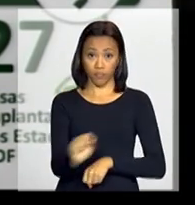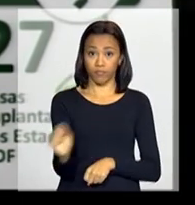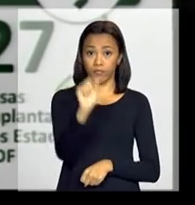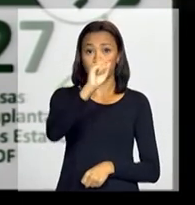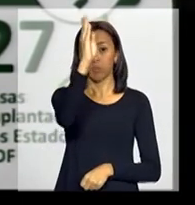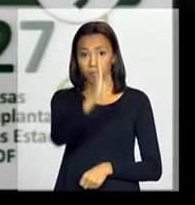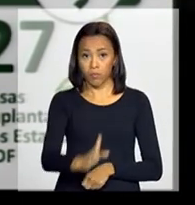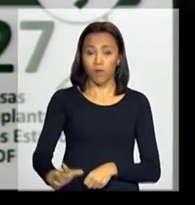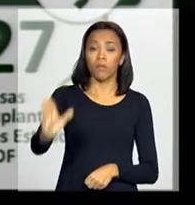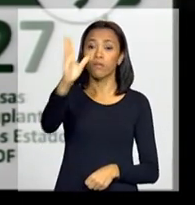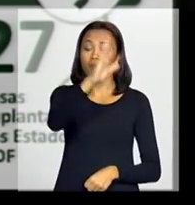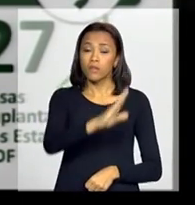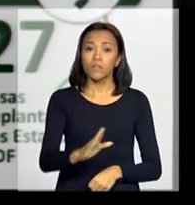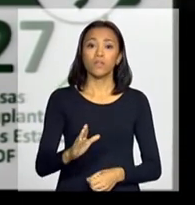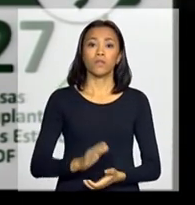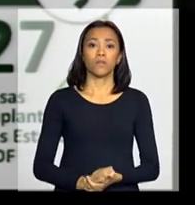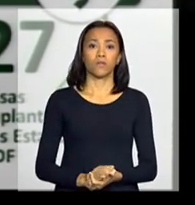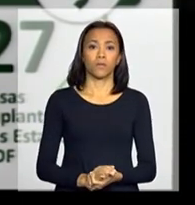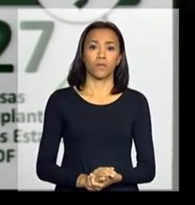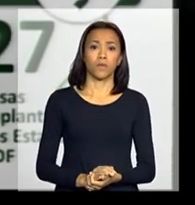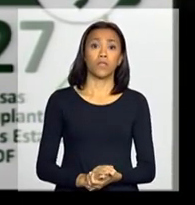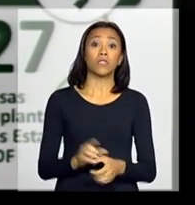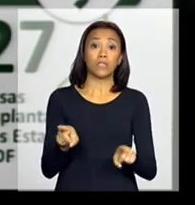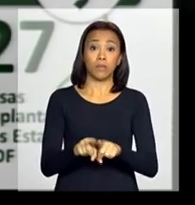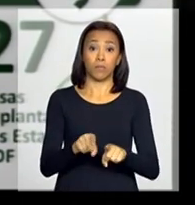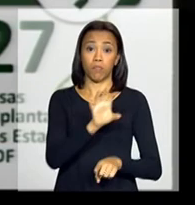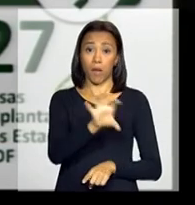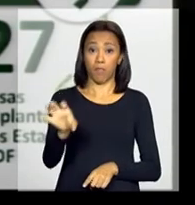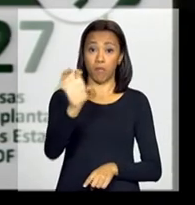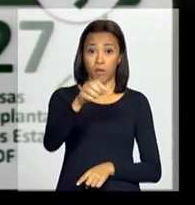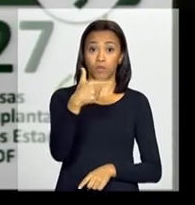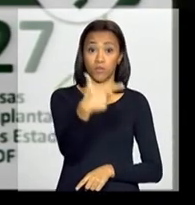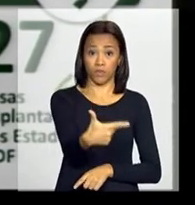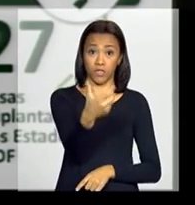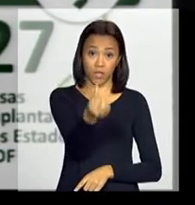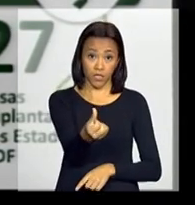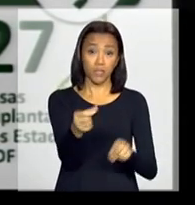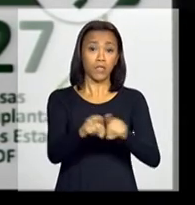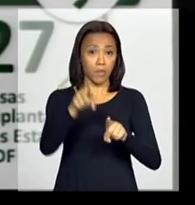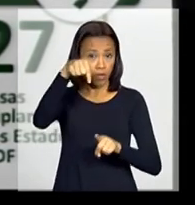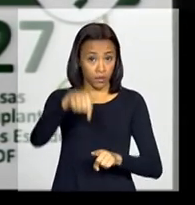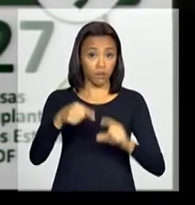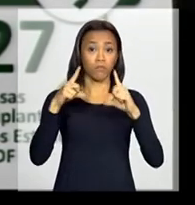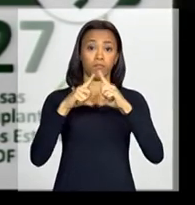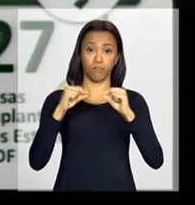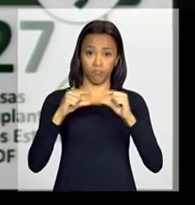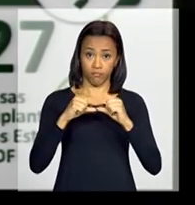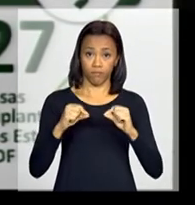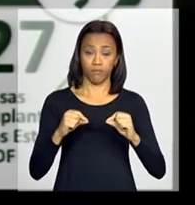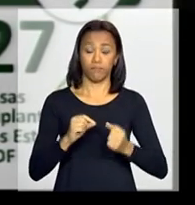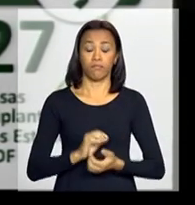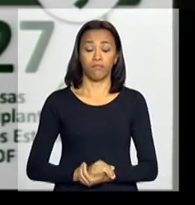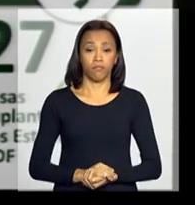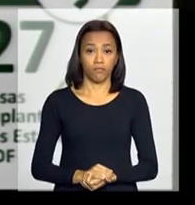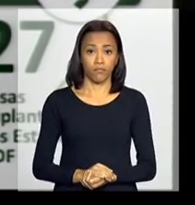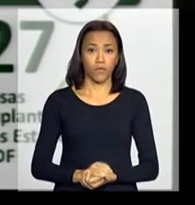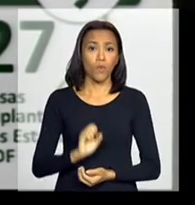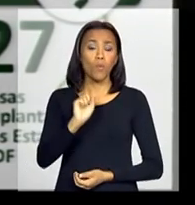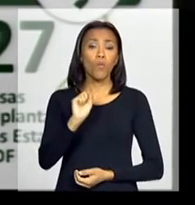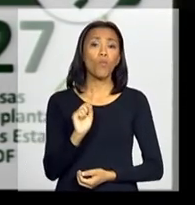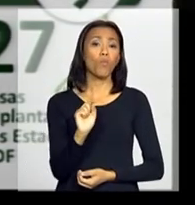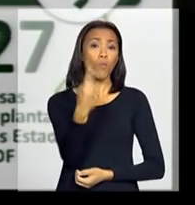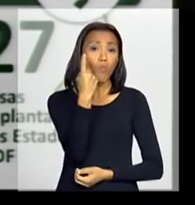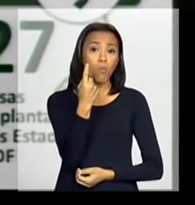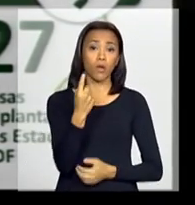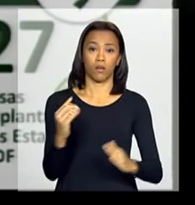e nas vitrines nos vi dos 26 estados e do Distrito Federal é uma